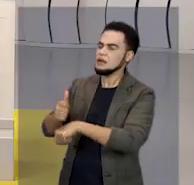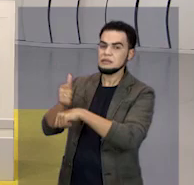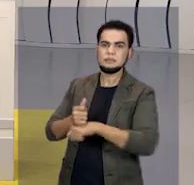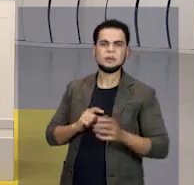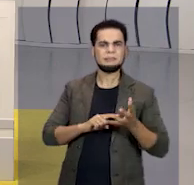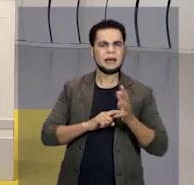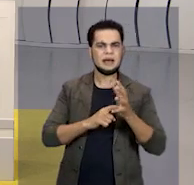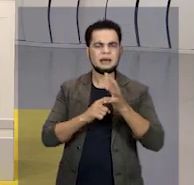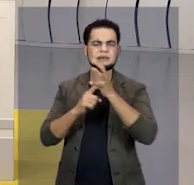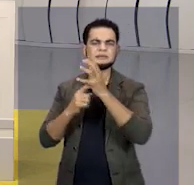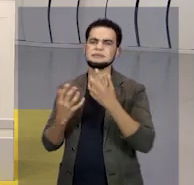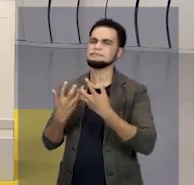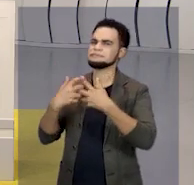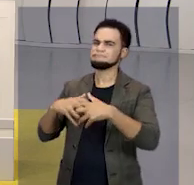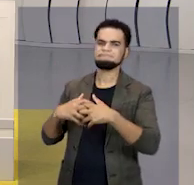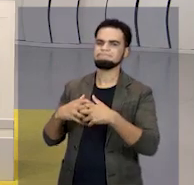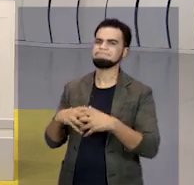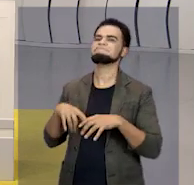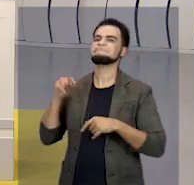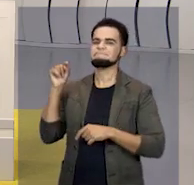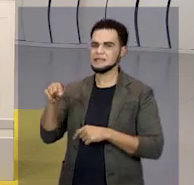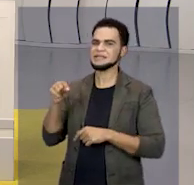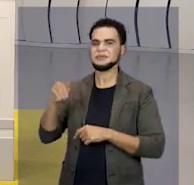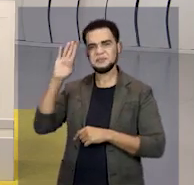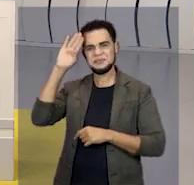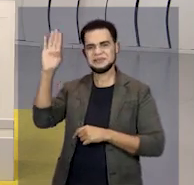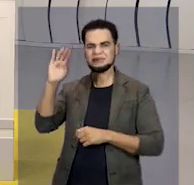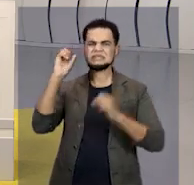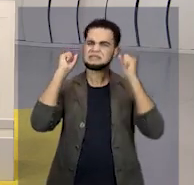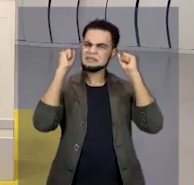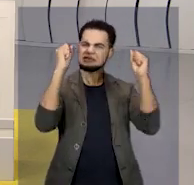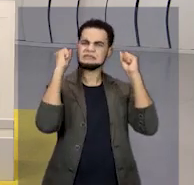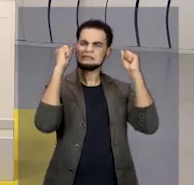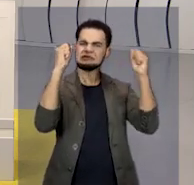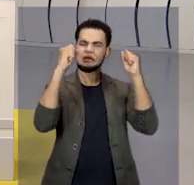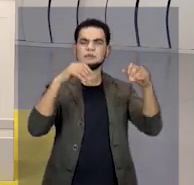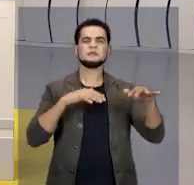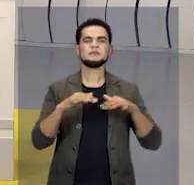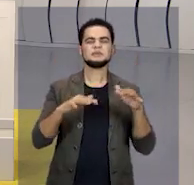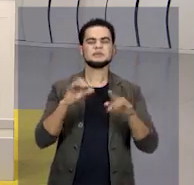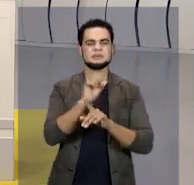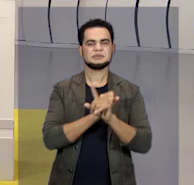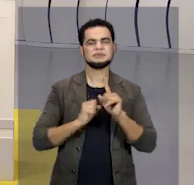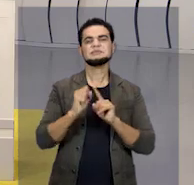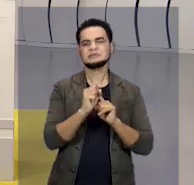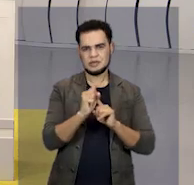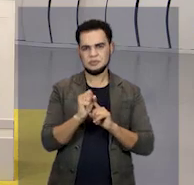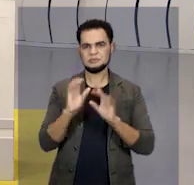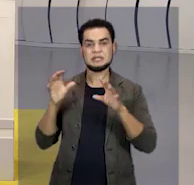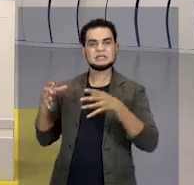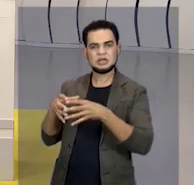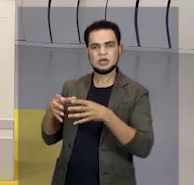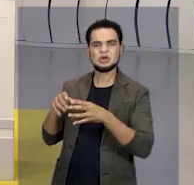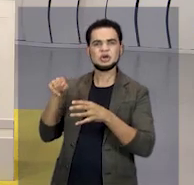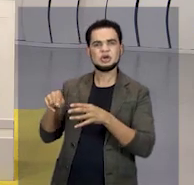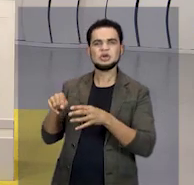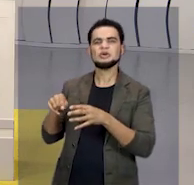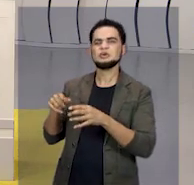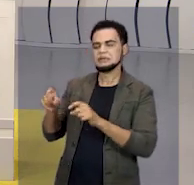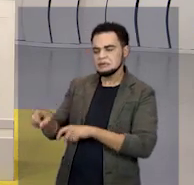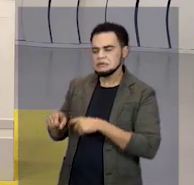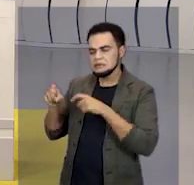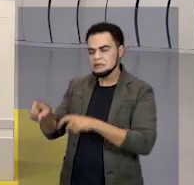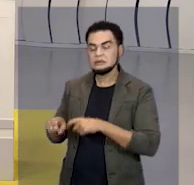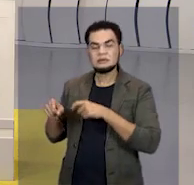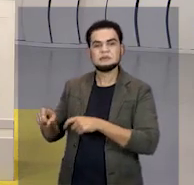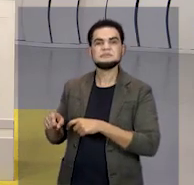são as principais reivindicações desses movimentos sociais, desse povo camponês, ou seja,